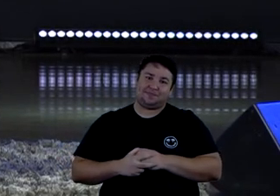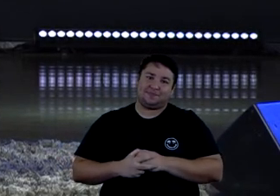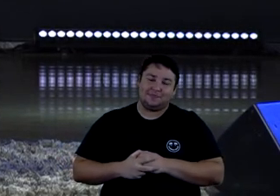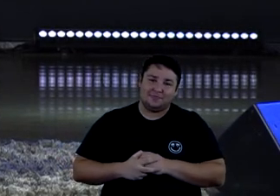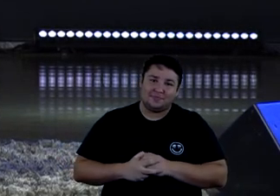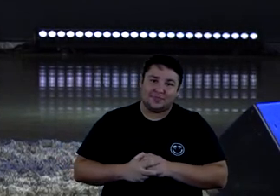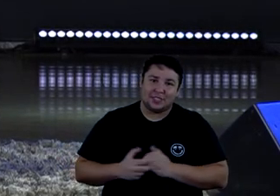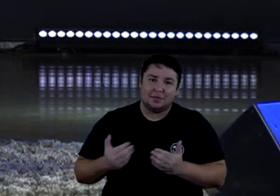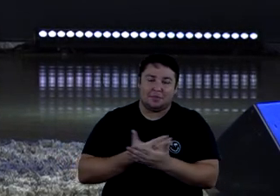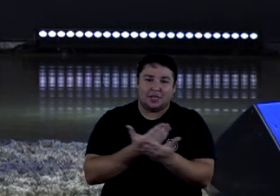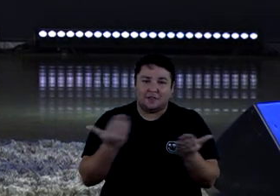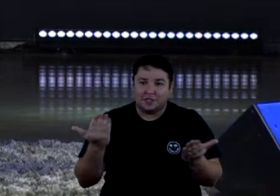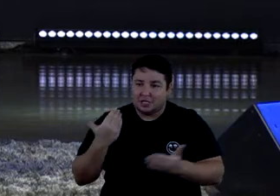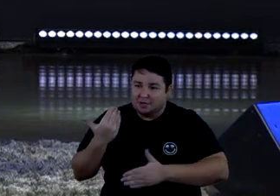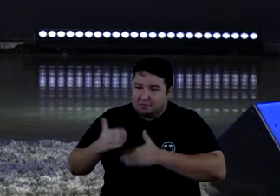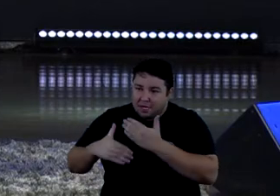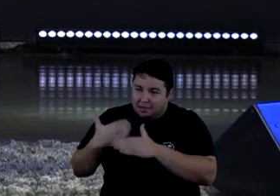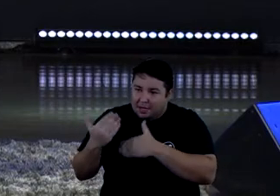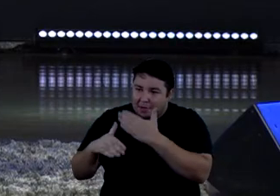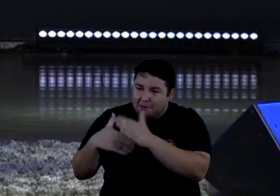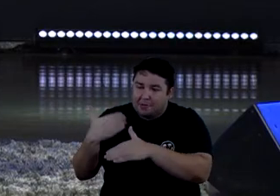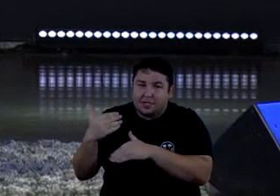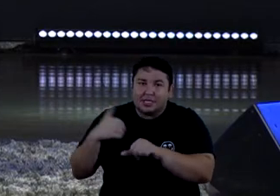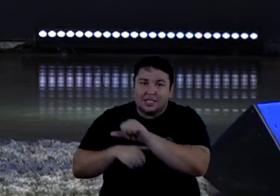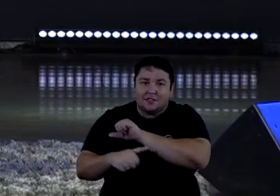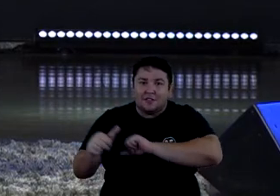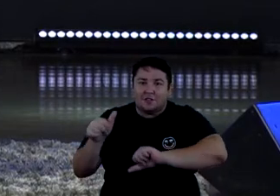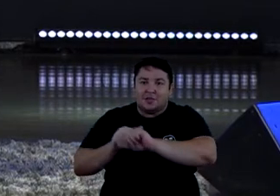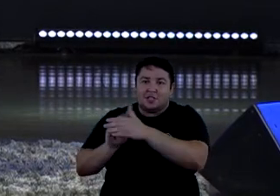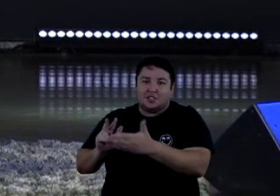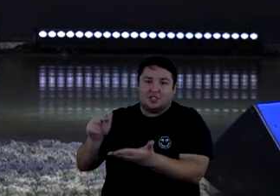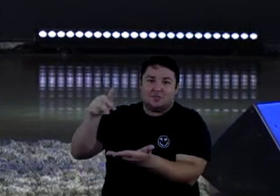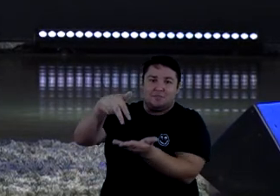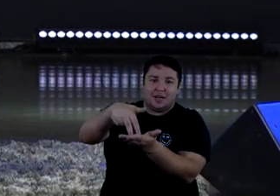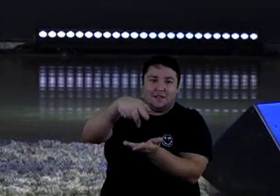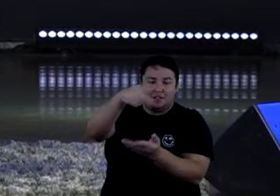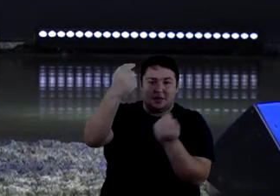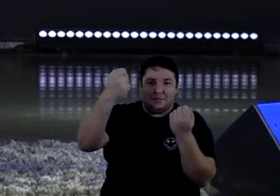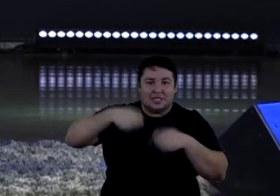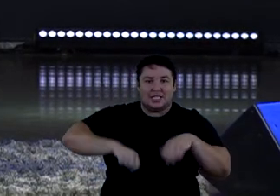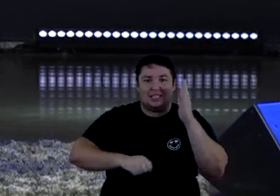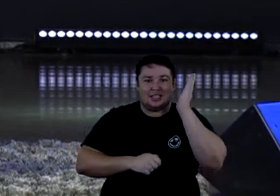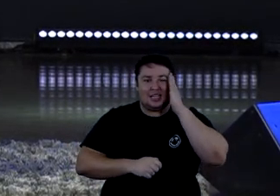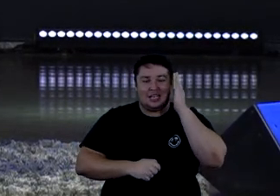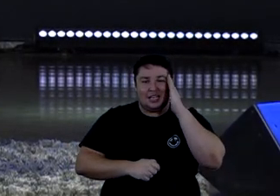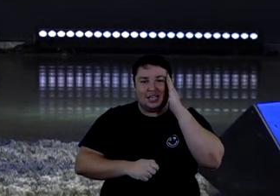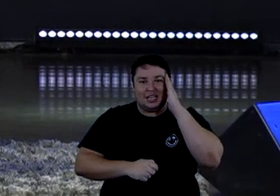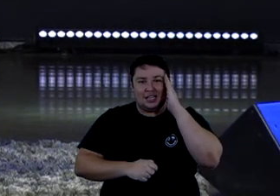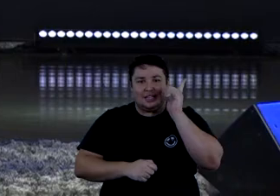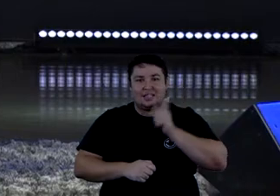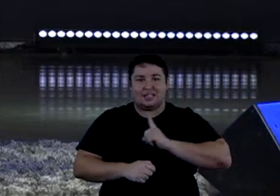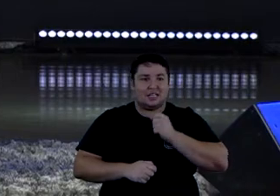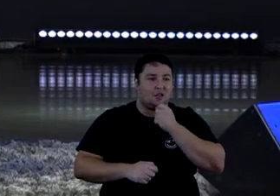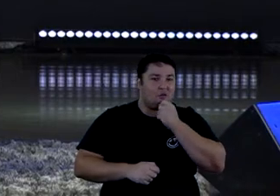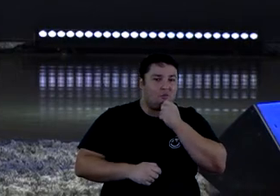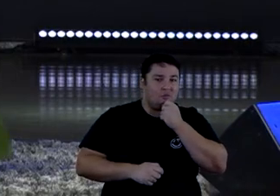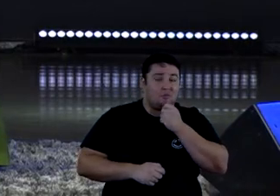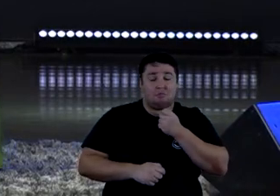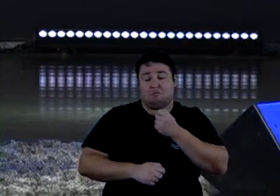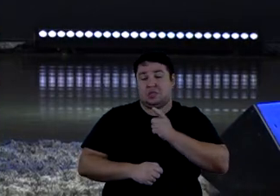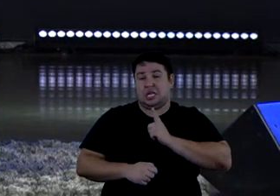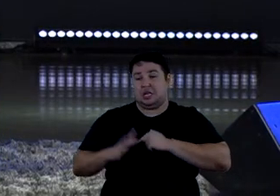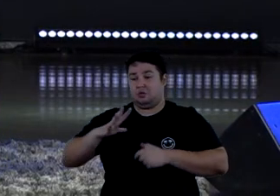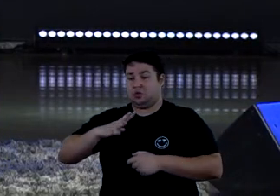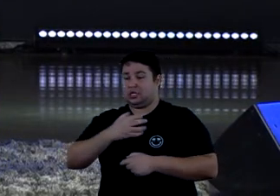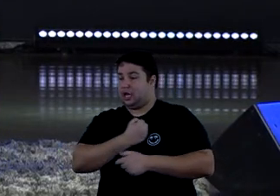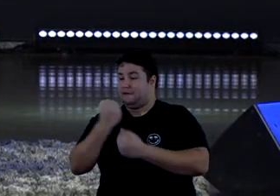Para você ficar nesse processo de transformação de pé, você tem que entender isso. Tem um bônus, tem